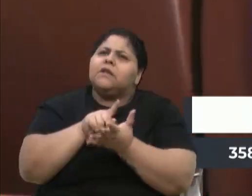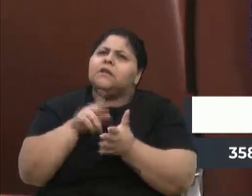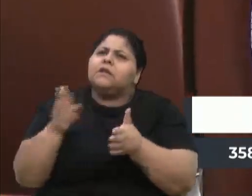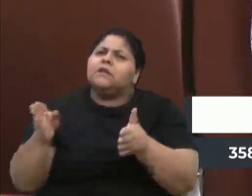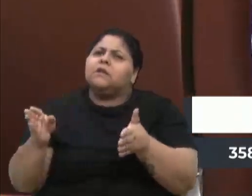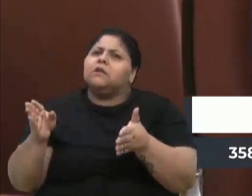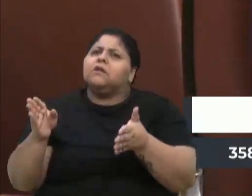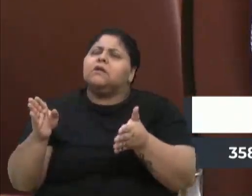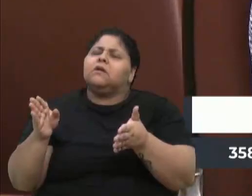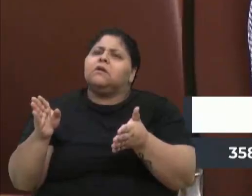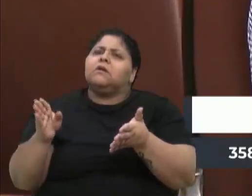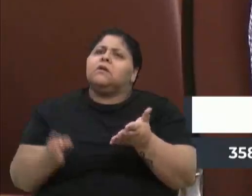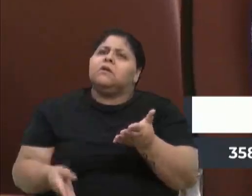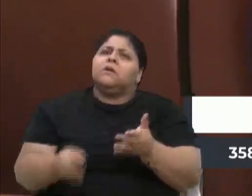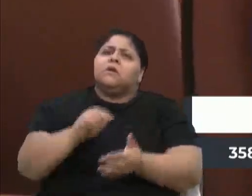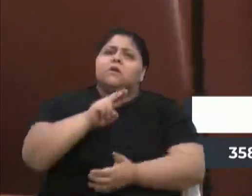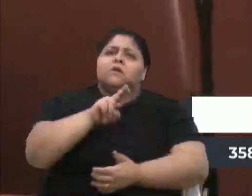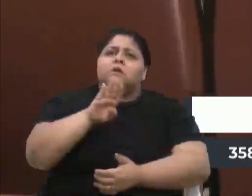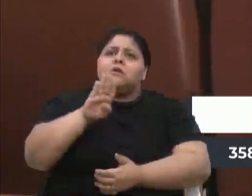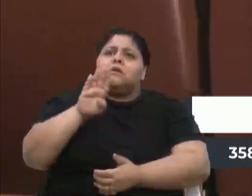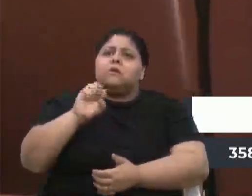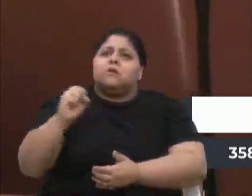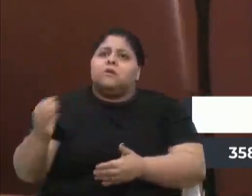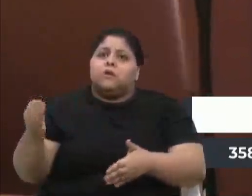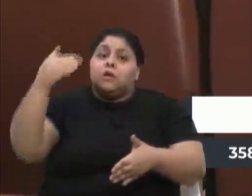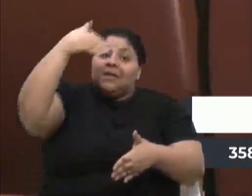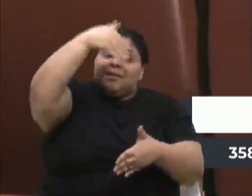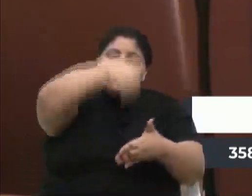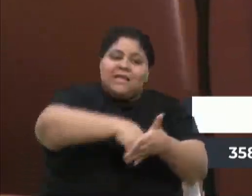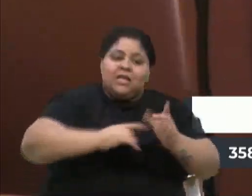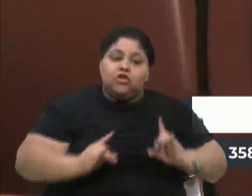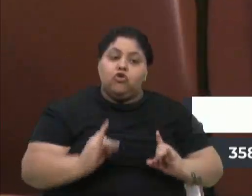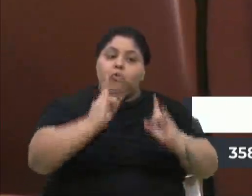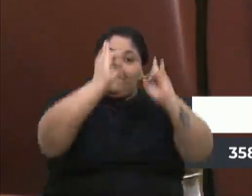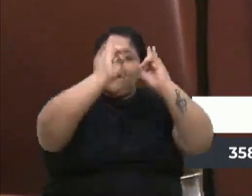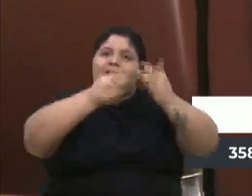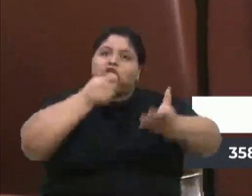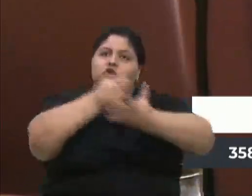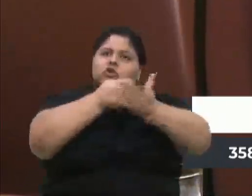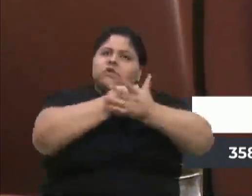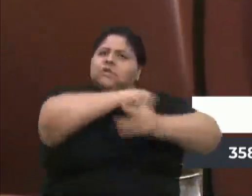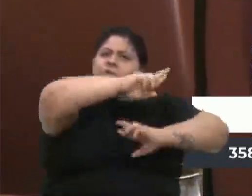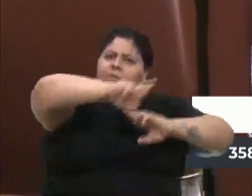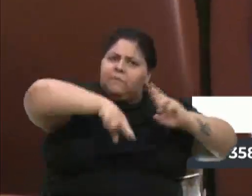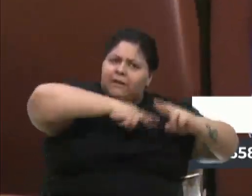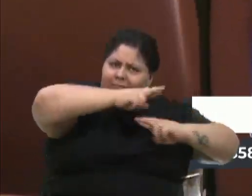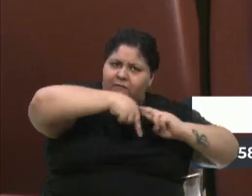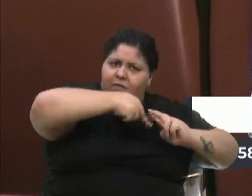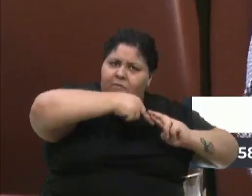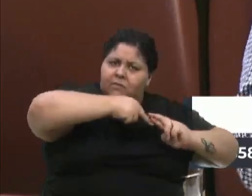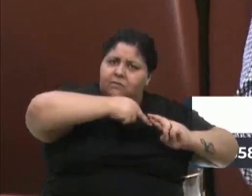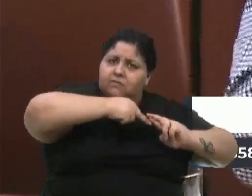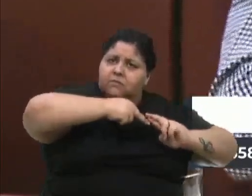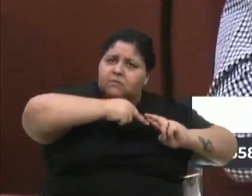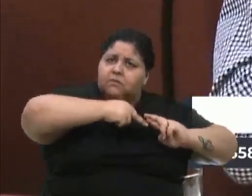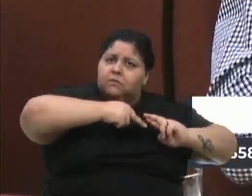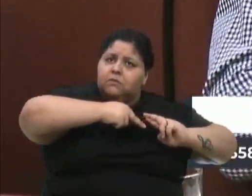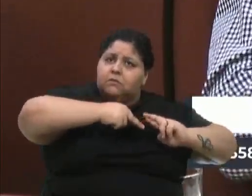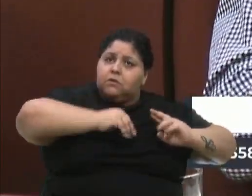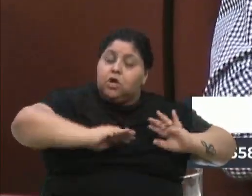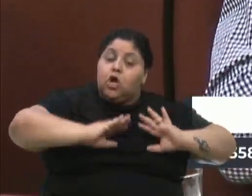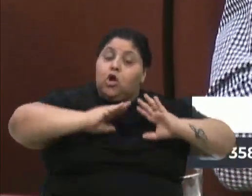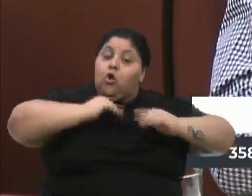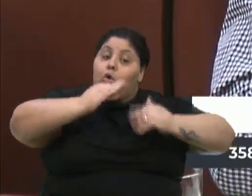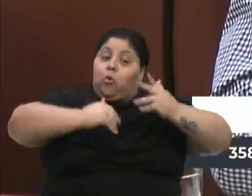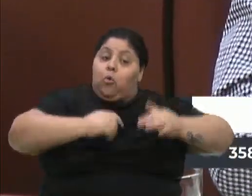vereador Renato, a UBS dentro do prédio que estamos lutando lá para a reforma daquele antigo prédio. Quando eu expliquei para